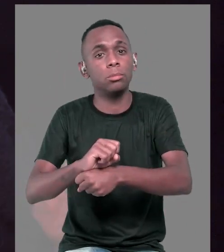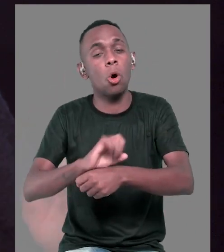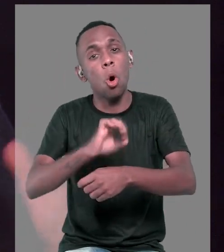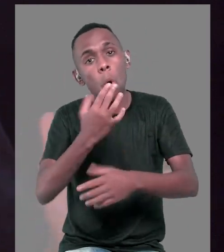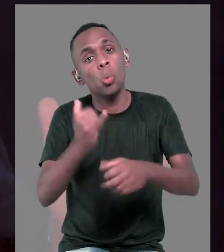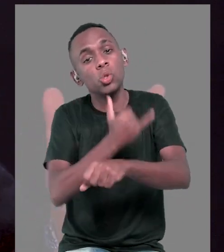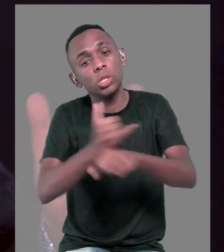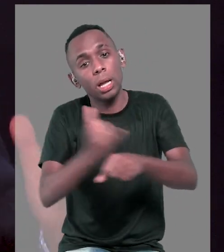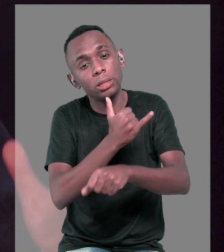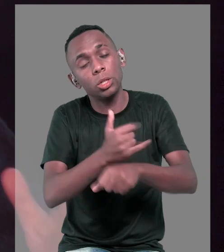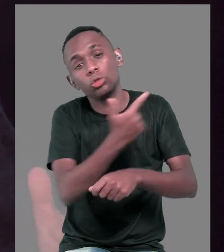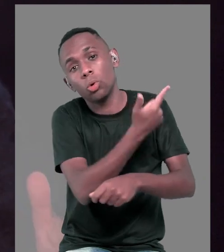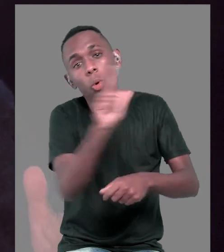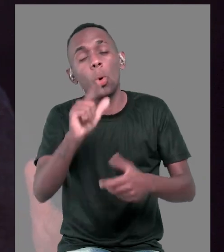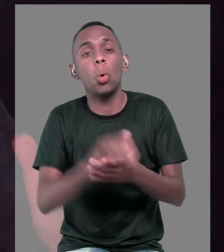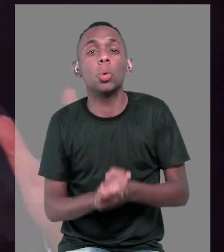isso, se ele vai